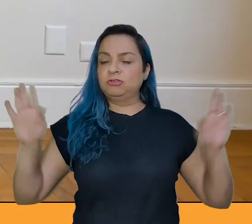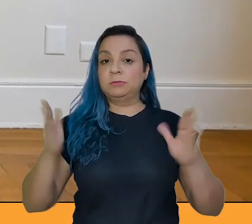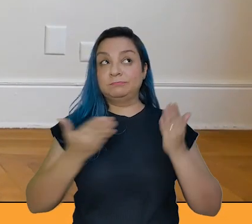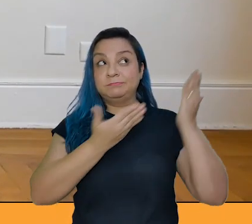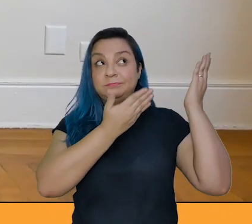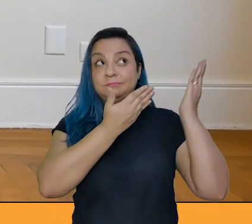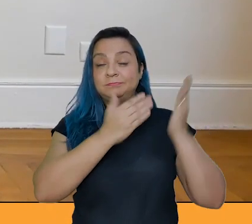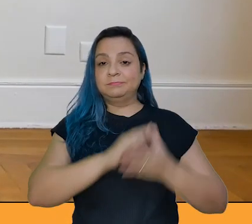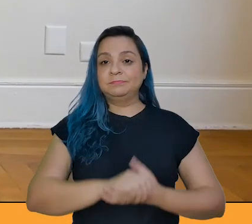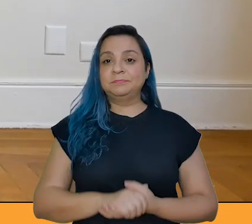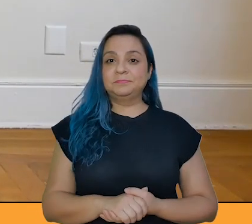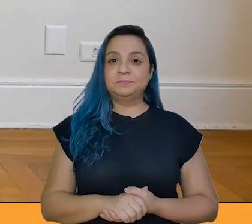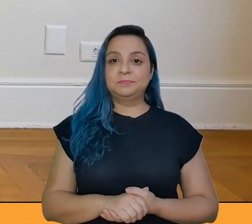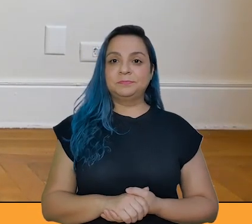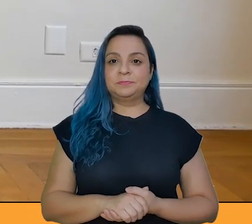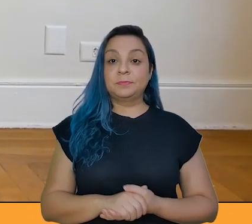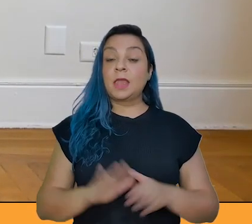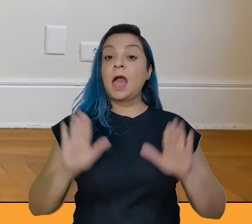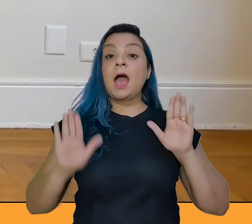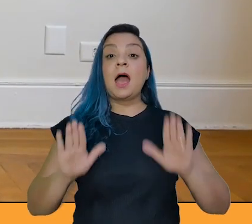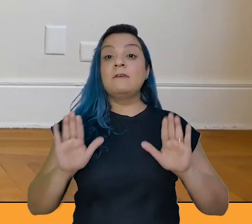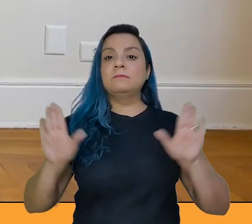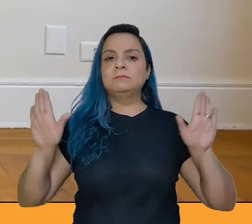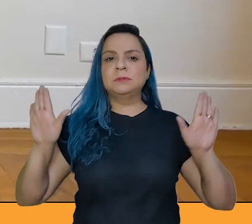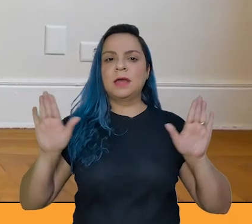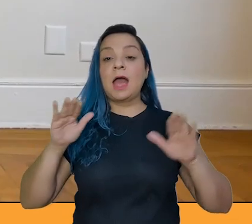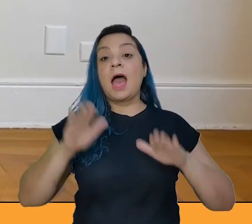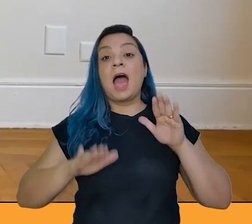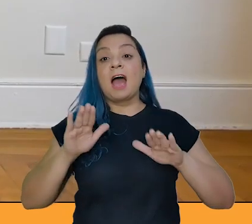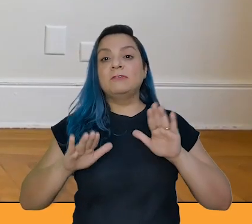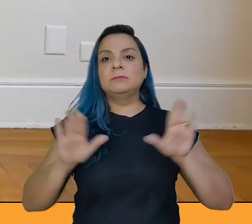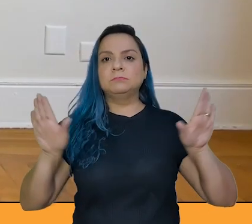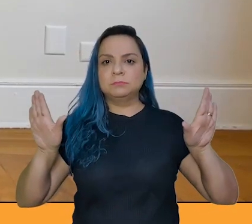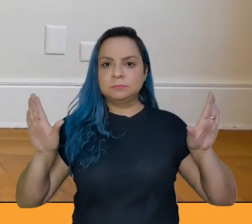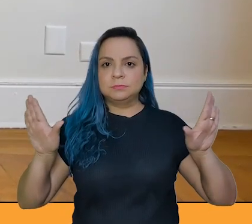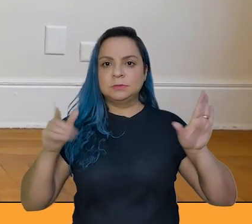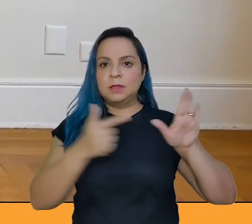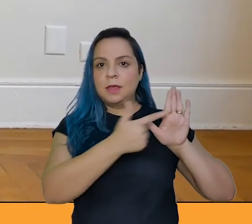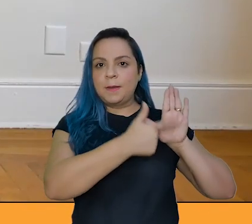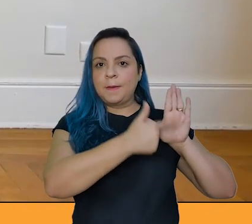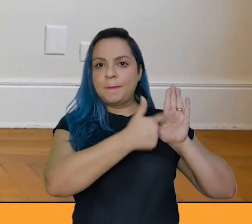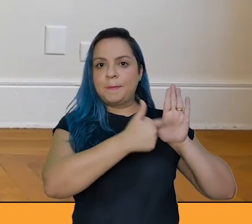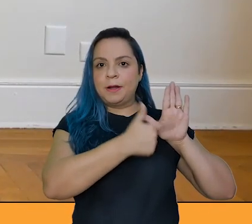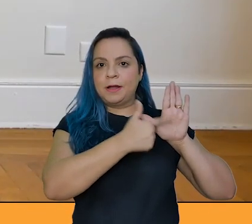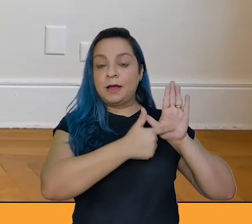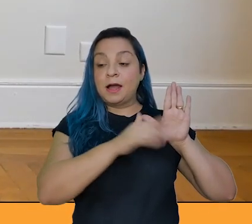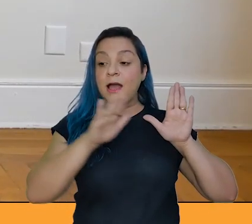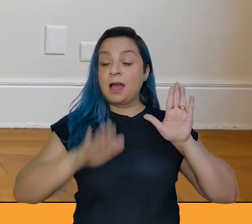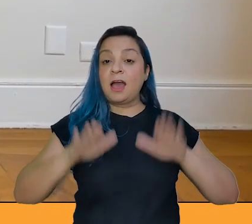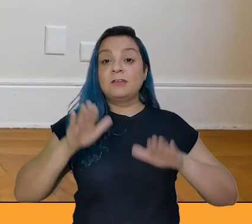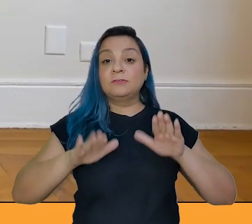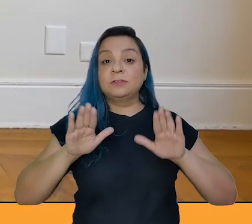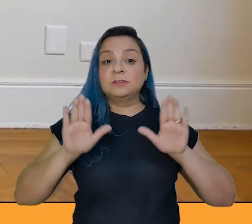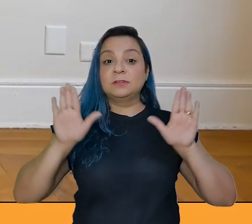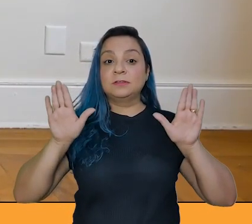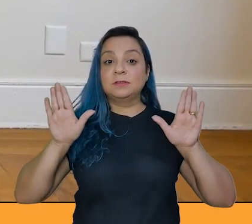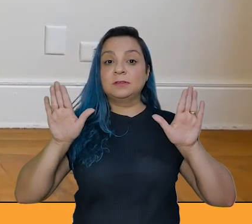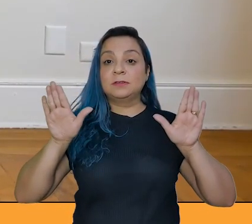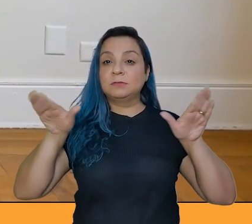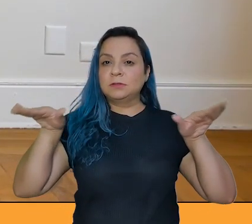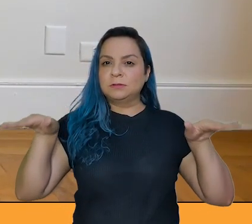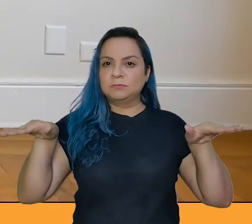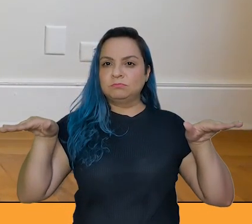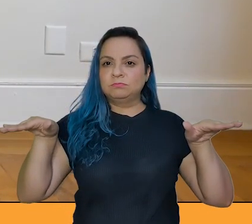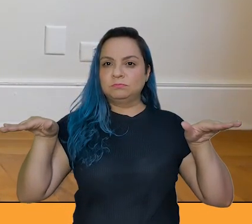braços. Ora com a mão nessa posição, meio que pare, e ora com a mão em formato